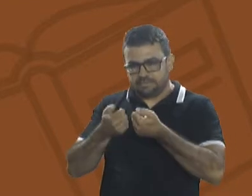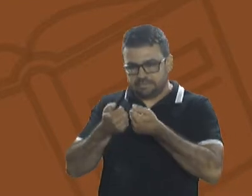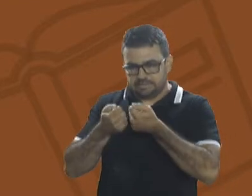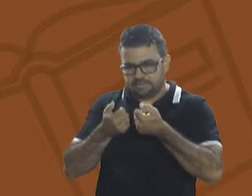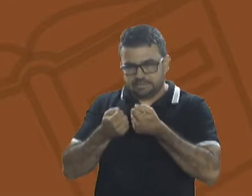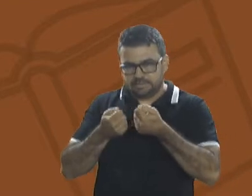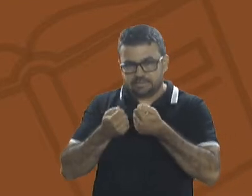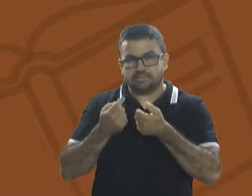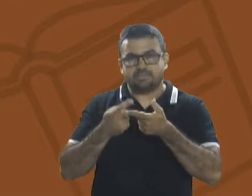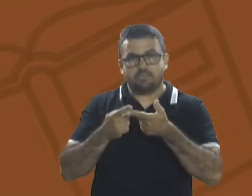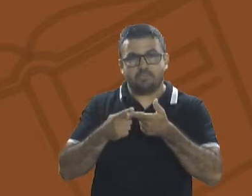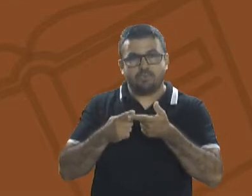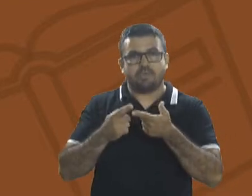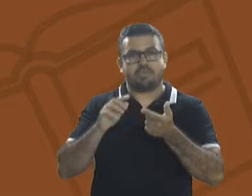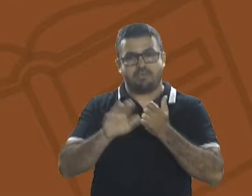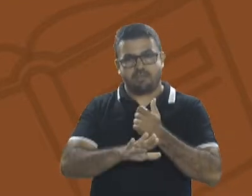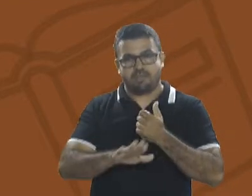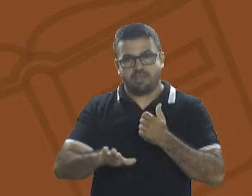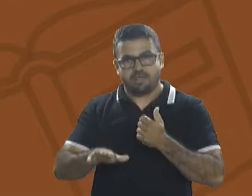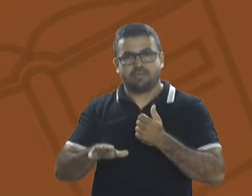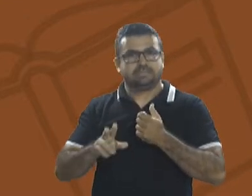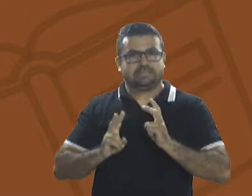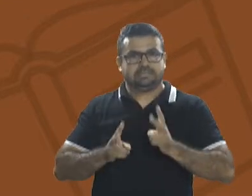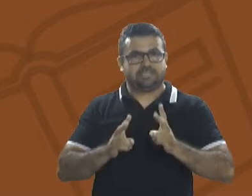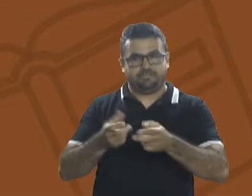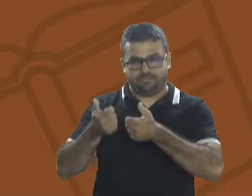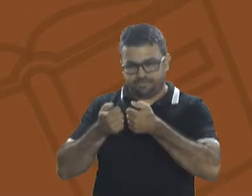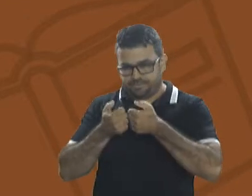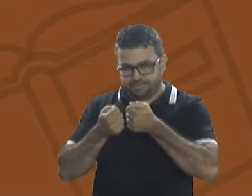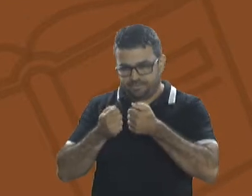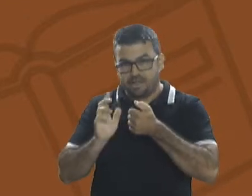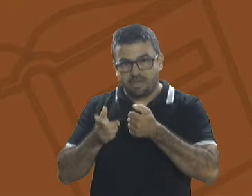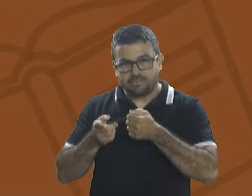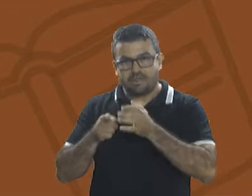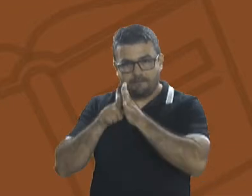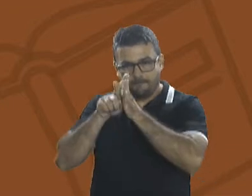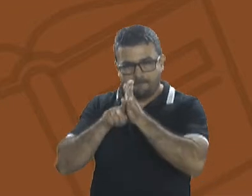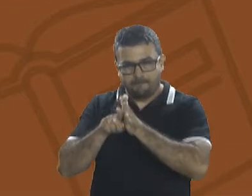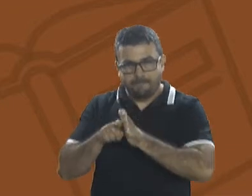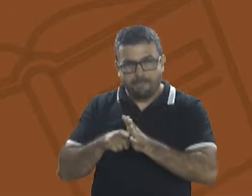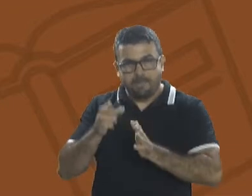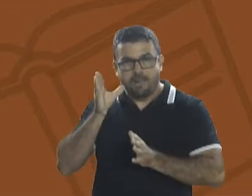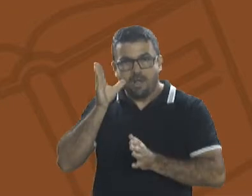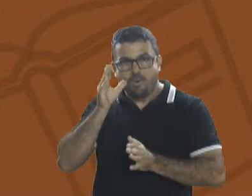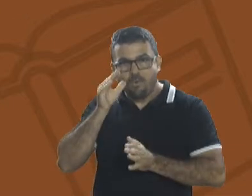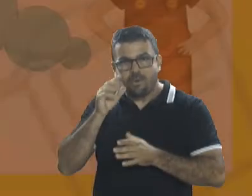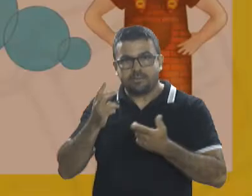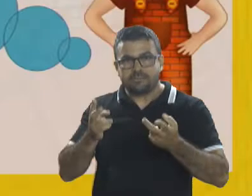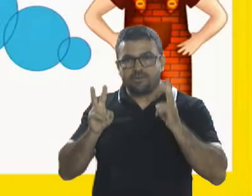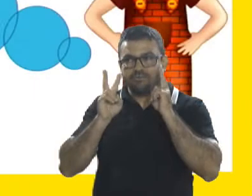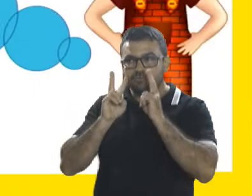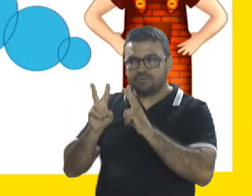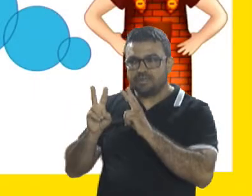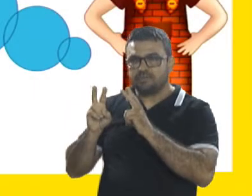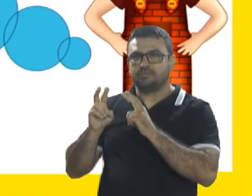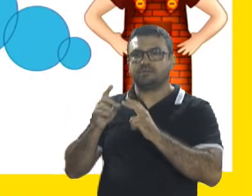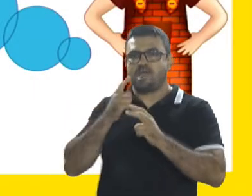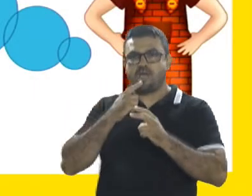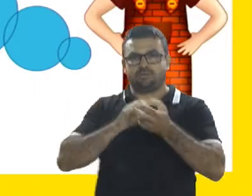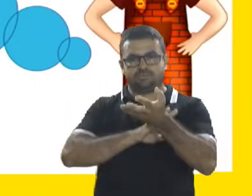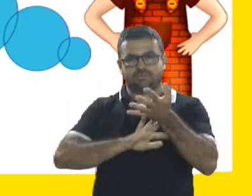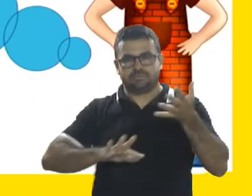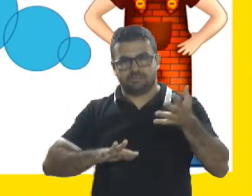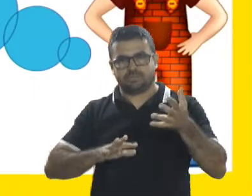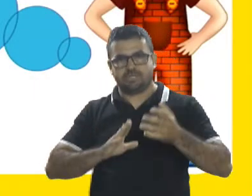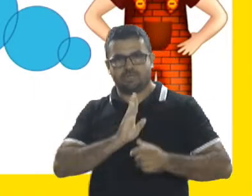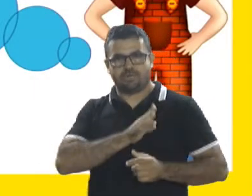dia sempre tá mexendo em tudo no celular, e ele já pesquisou algumas curiosidades. Olha o que ele trouxe pra gente. O sangue sai do coração e segue para todas